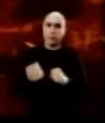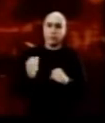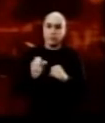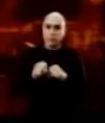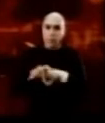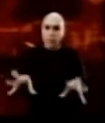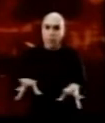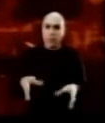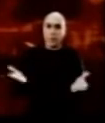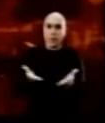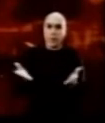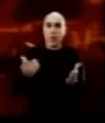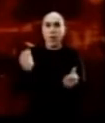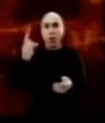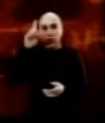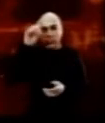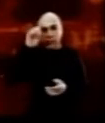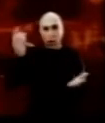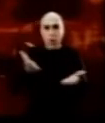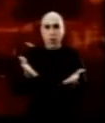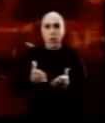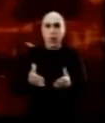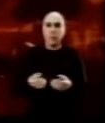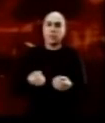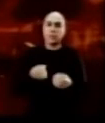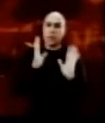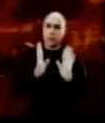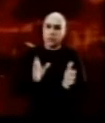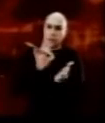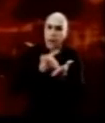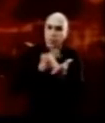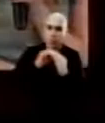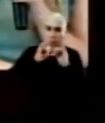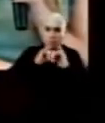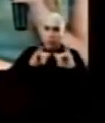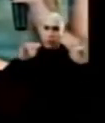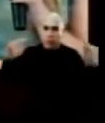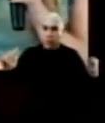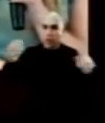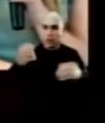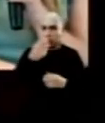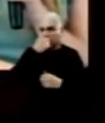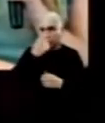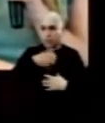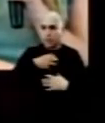Covid-19 na data de hoje. Então temos notificados até o momento de estado gripal